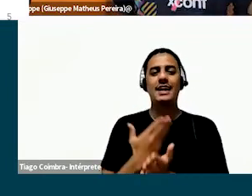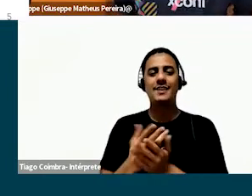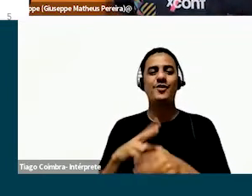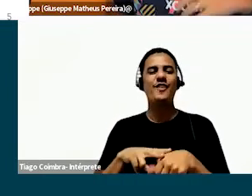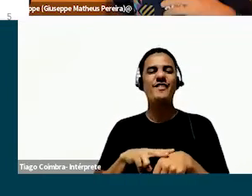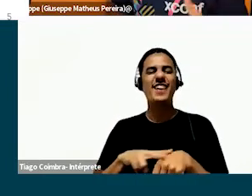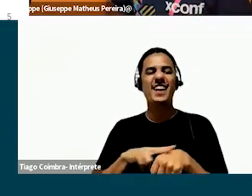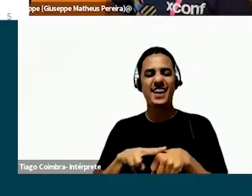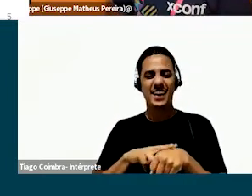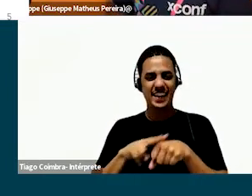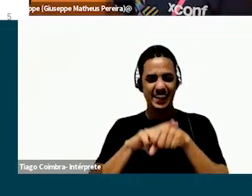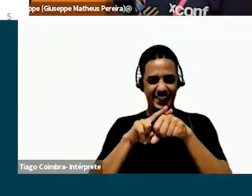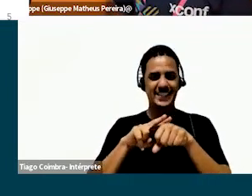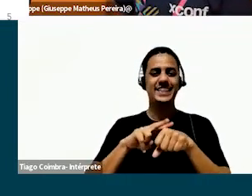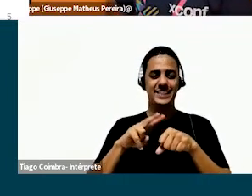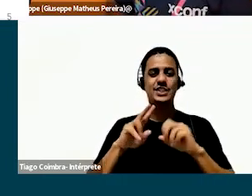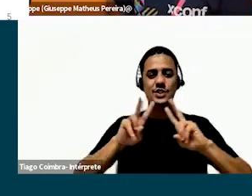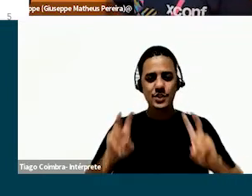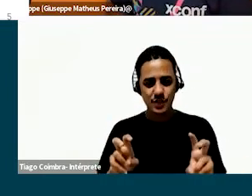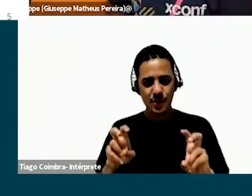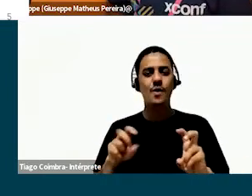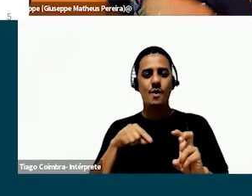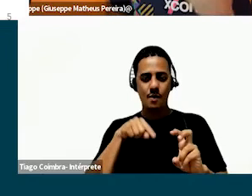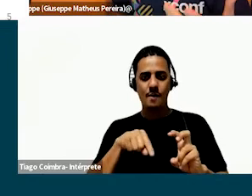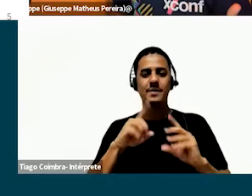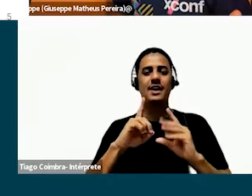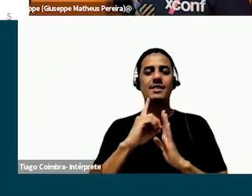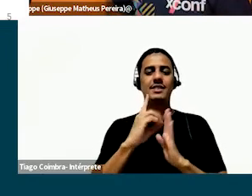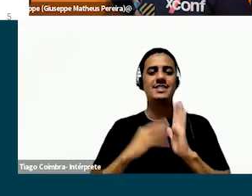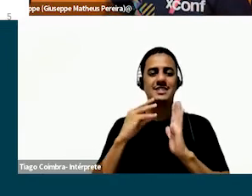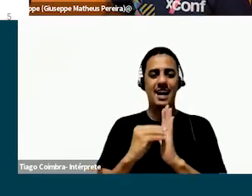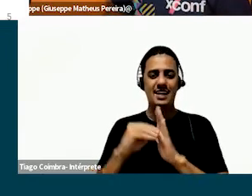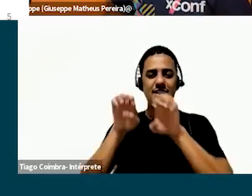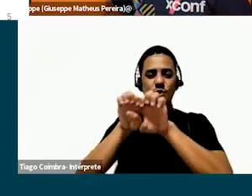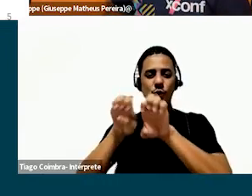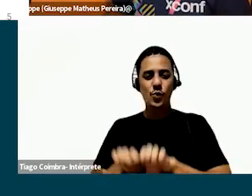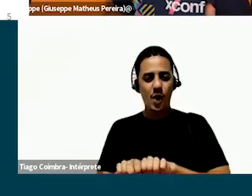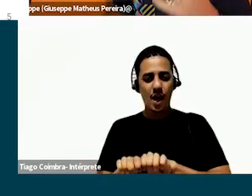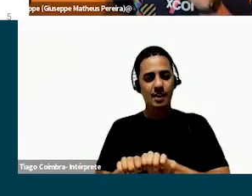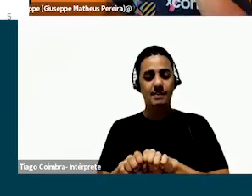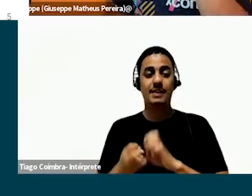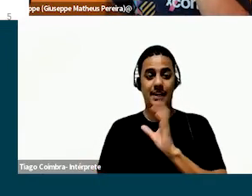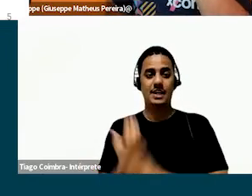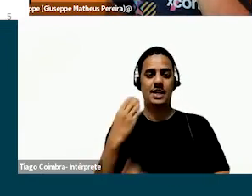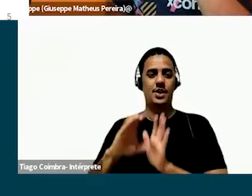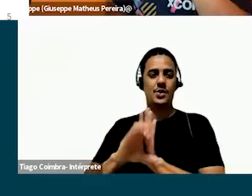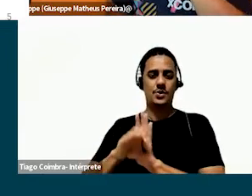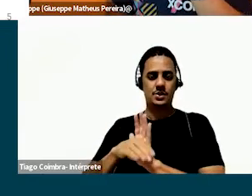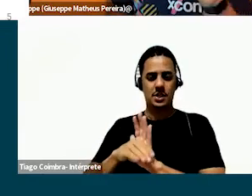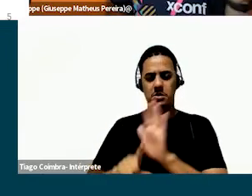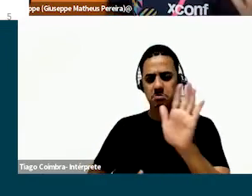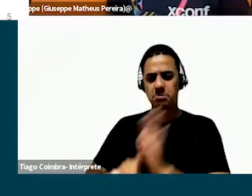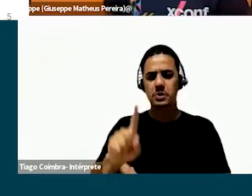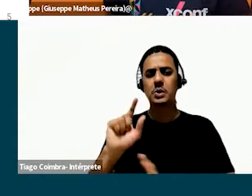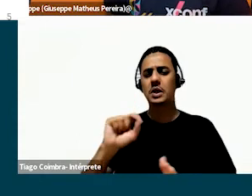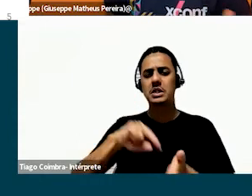livro verde de design, né? De design estruturado. E nesse livro nasceu esse conceito. Então, o que vocês imaginam que